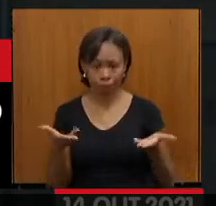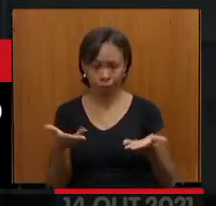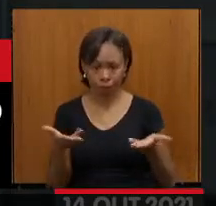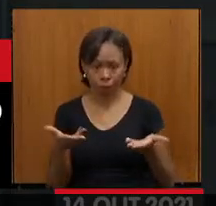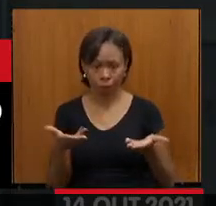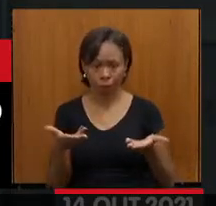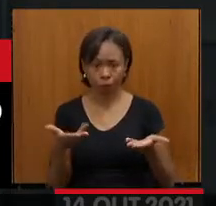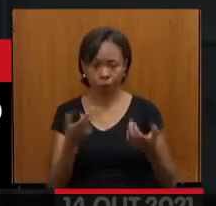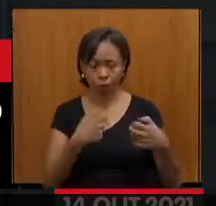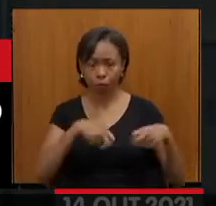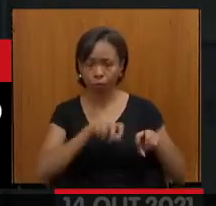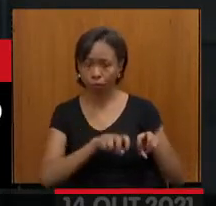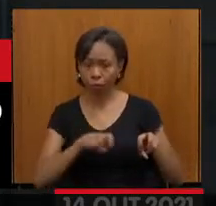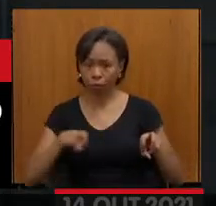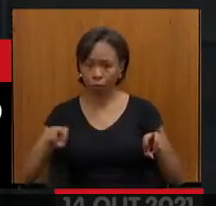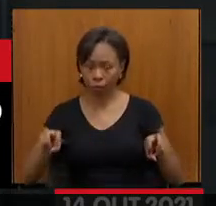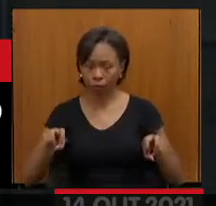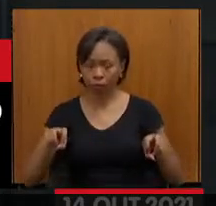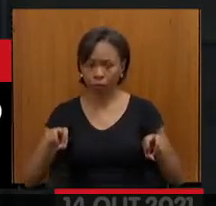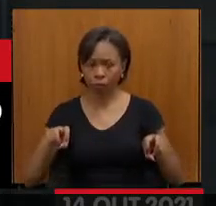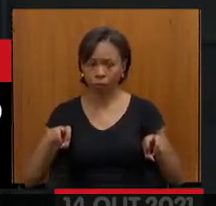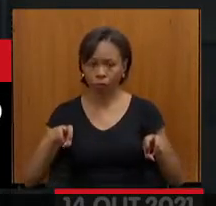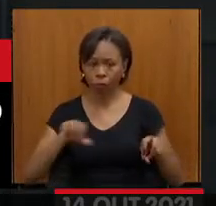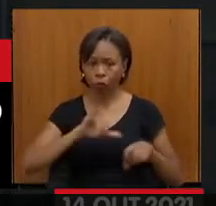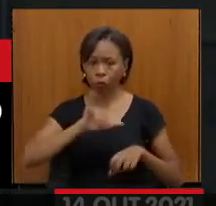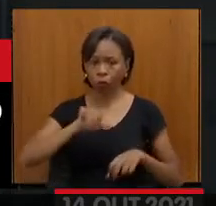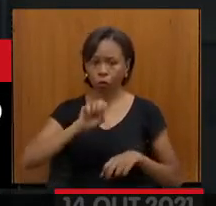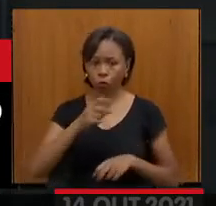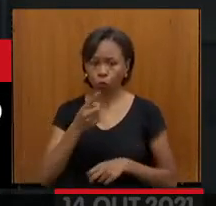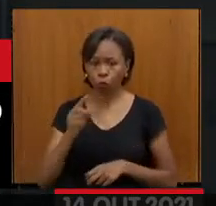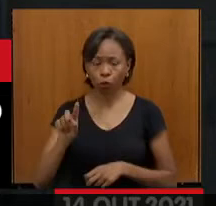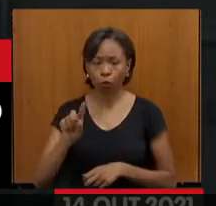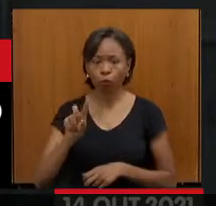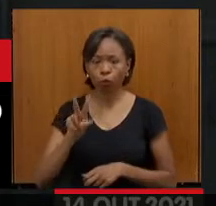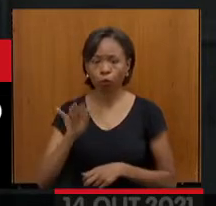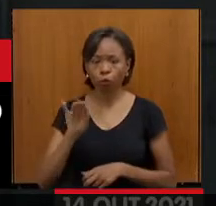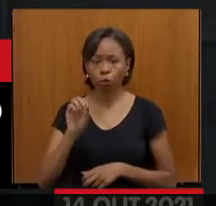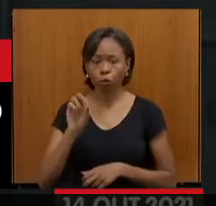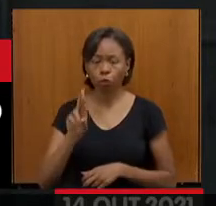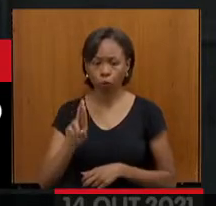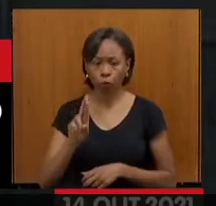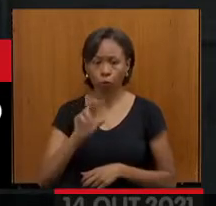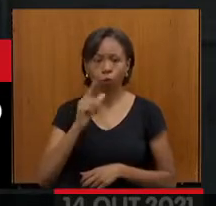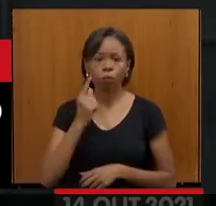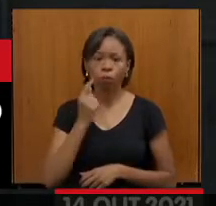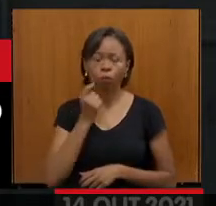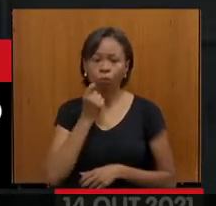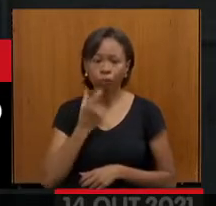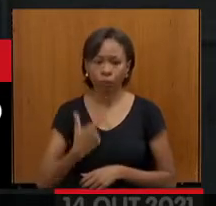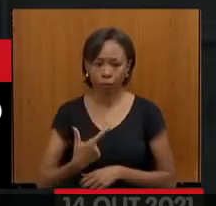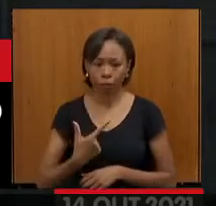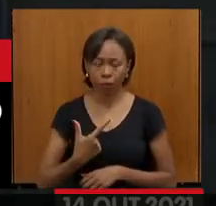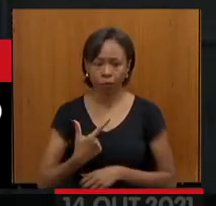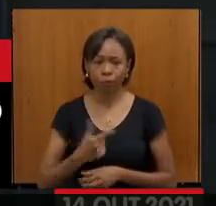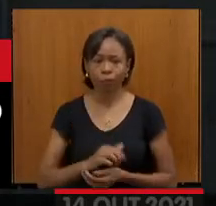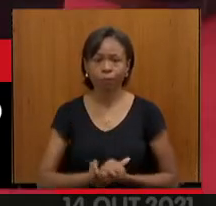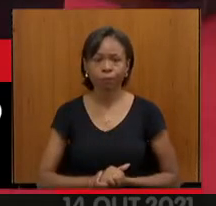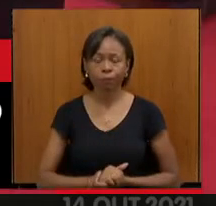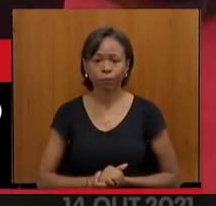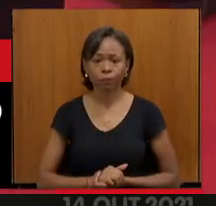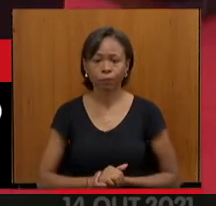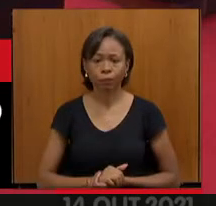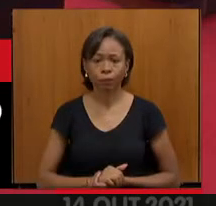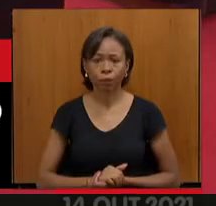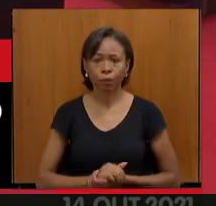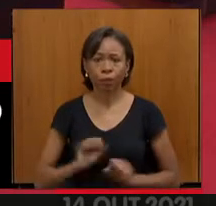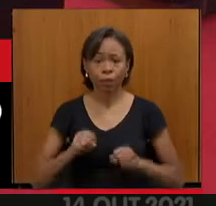Excelentíssimo senhor presidente da Comissão de Saúde, deputado João Vitor Xavier. Excelentíssimo senhor presidente da Comissão de Defesa dos